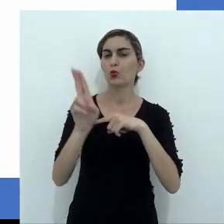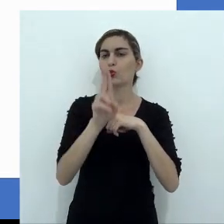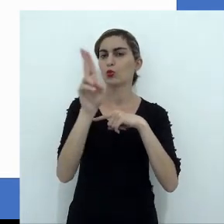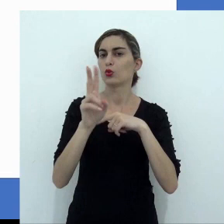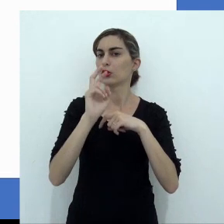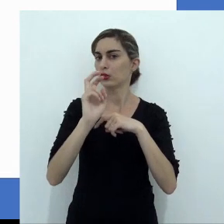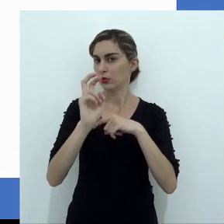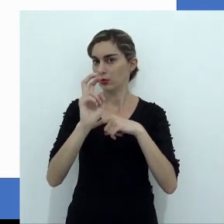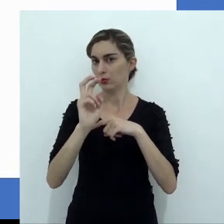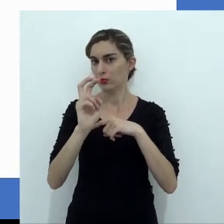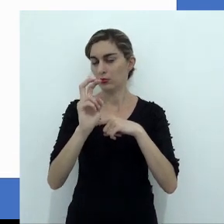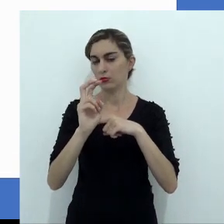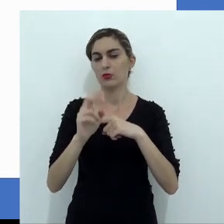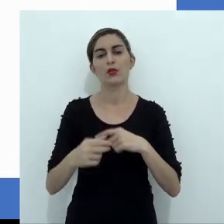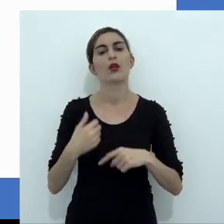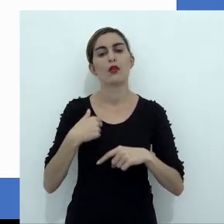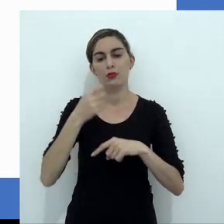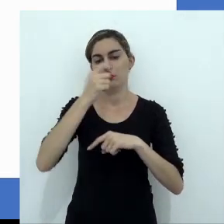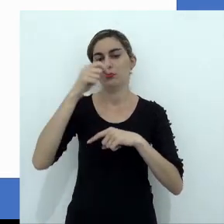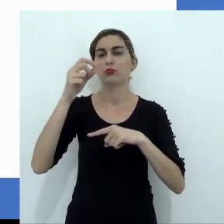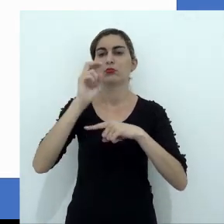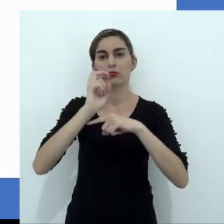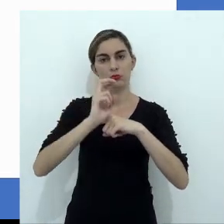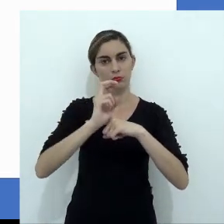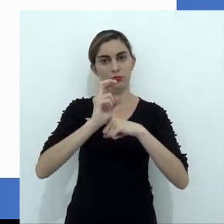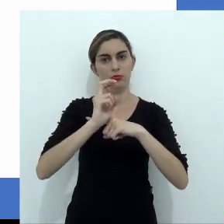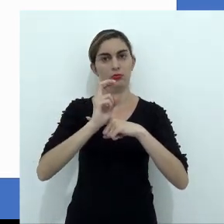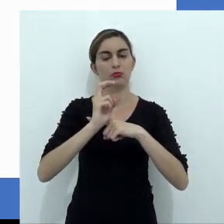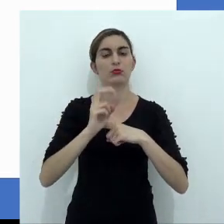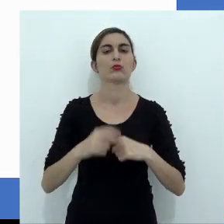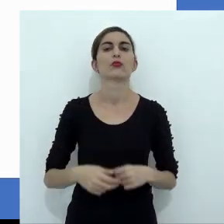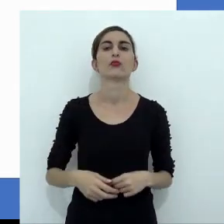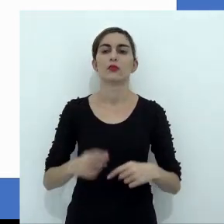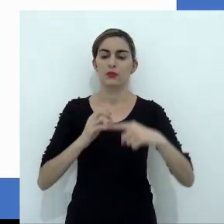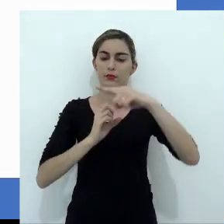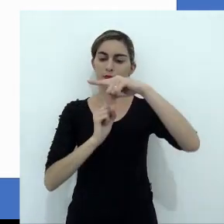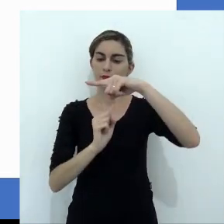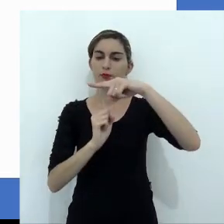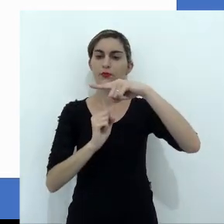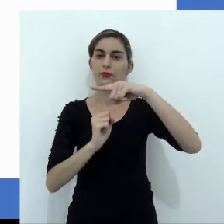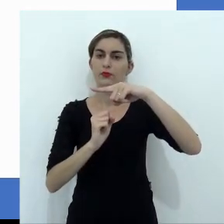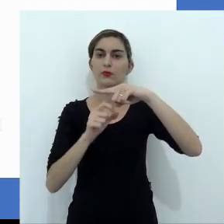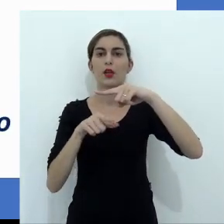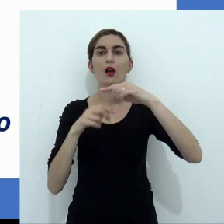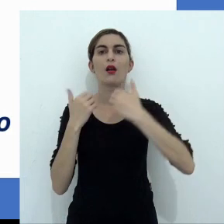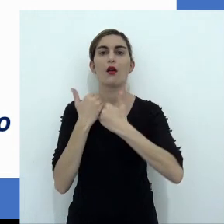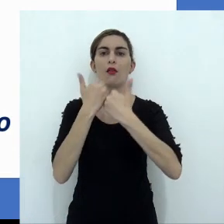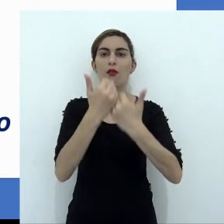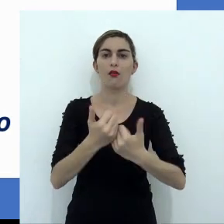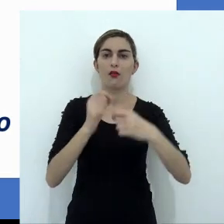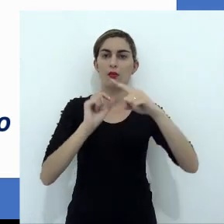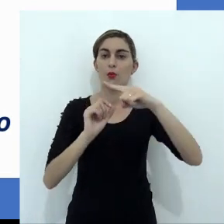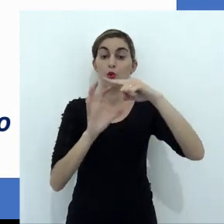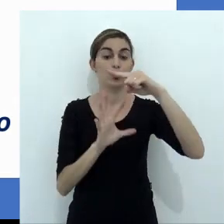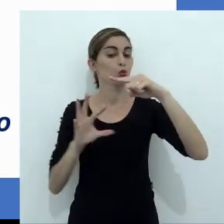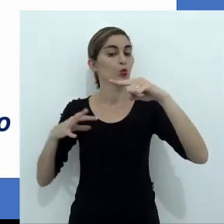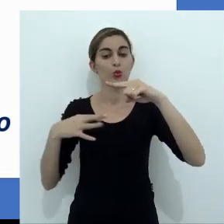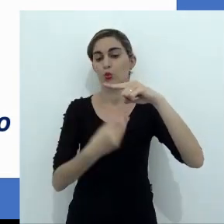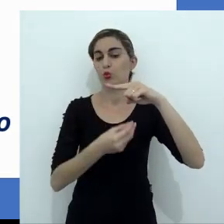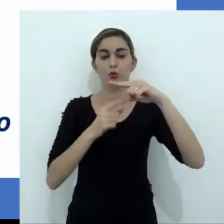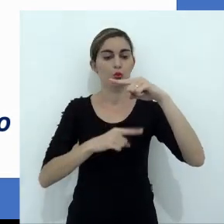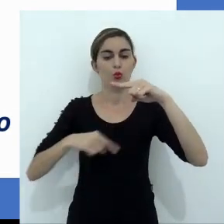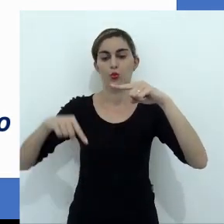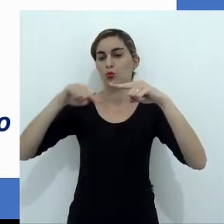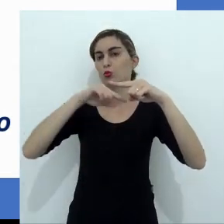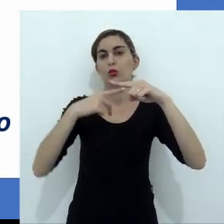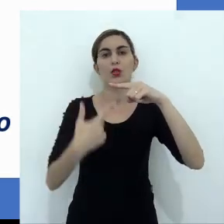partes utilizadas. Daí, a gente escrever no numerador o número 5. E o denominador, ele representa o quê? Ele representa o